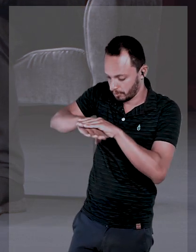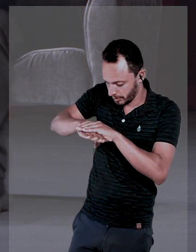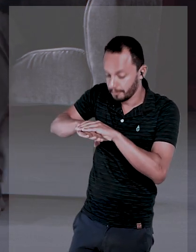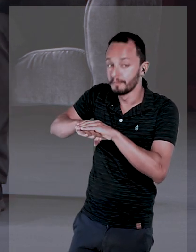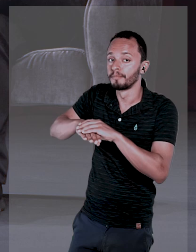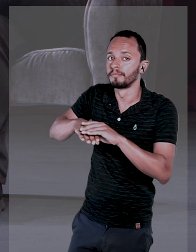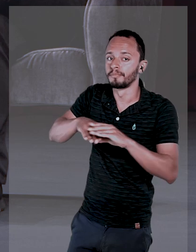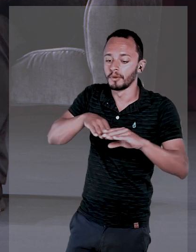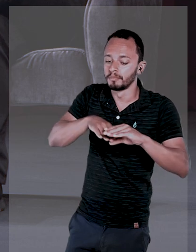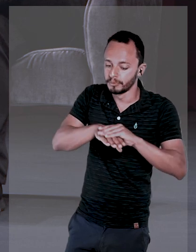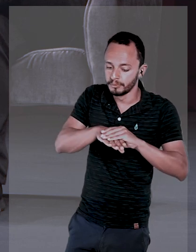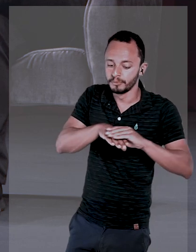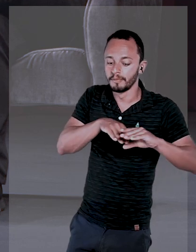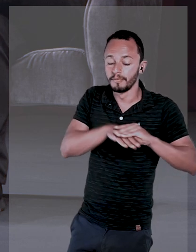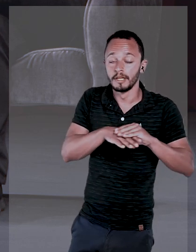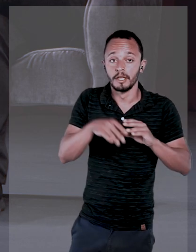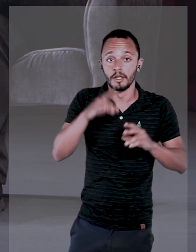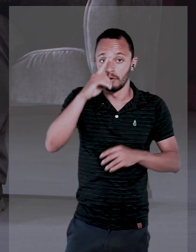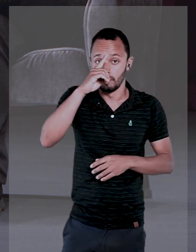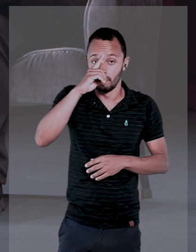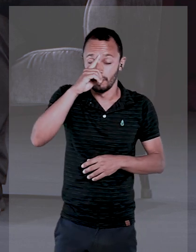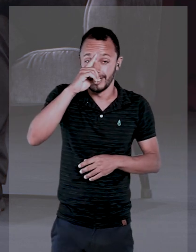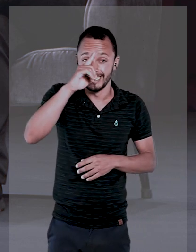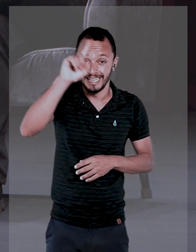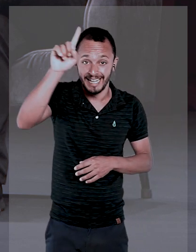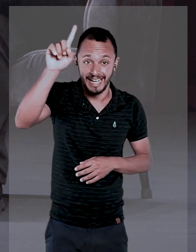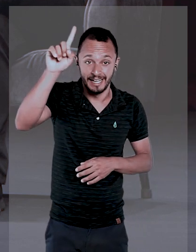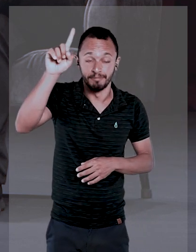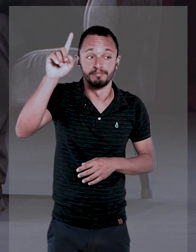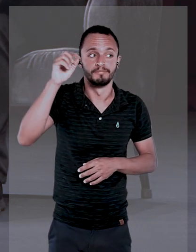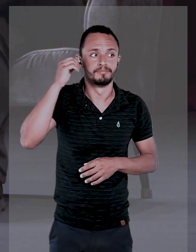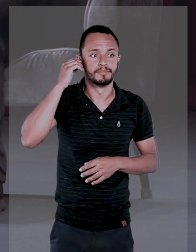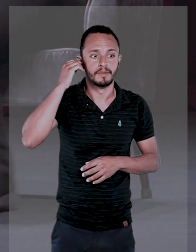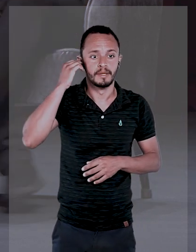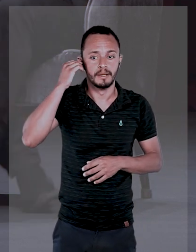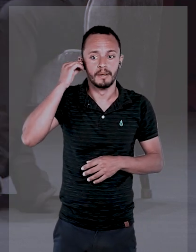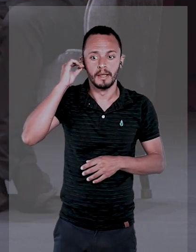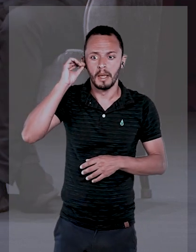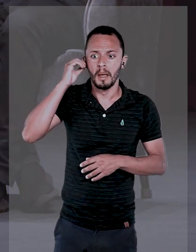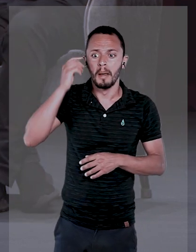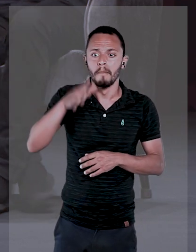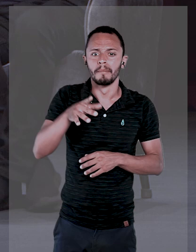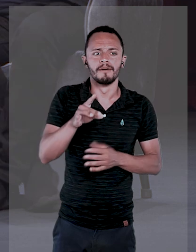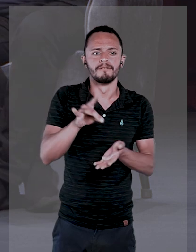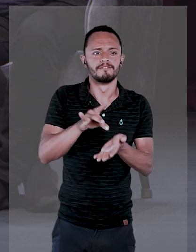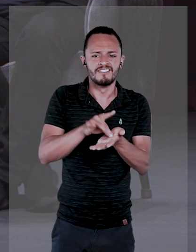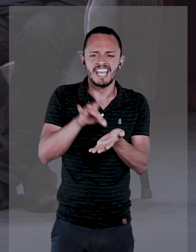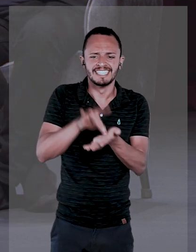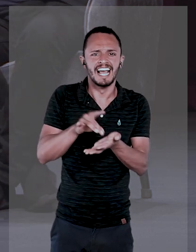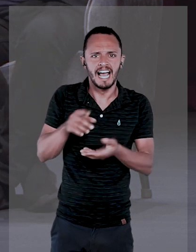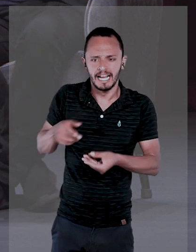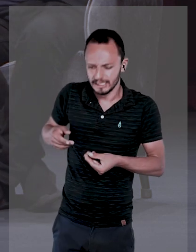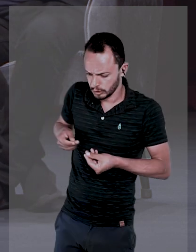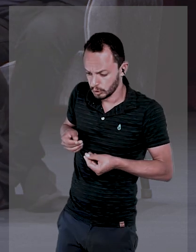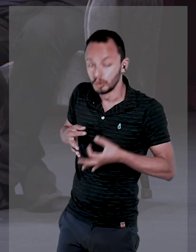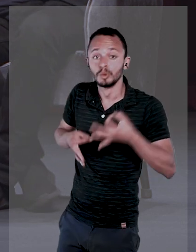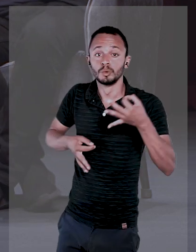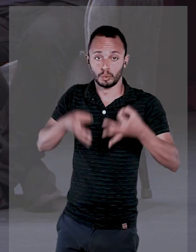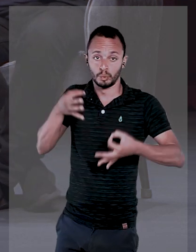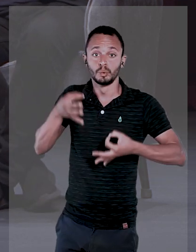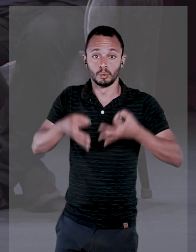eu coloquei nos envelopes, assim direitinho. Eu vou inventar uma maneira assim disso ser